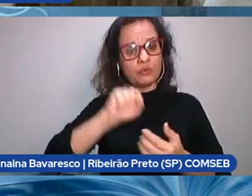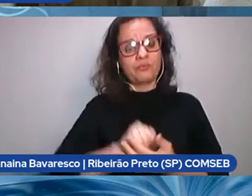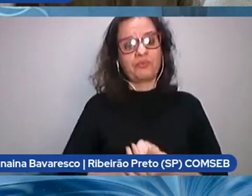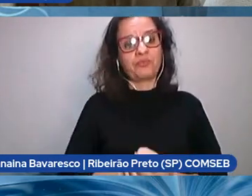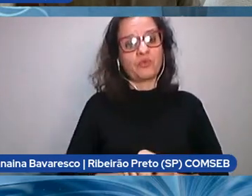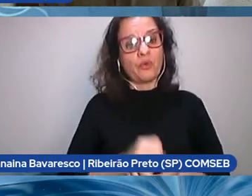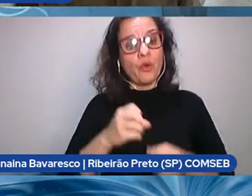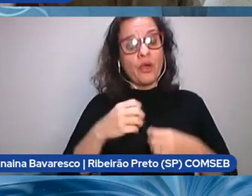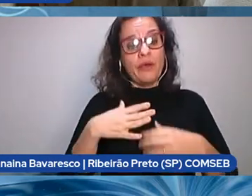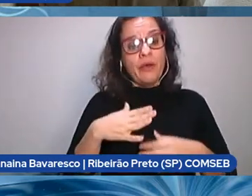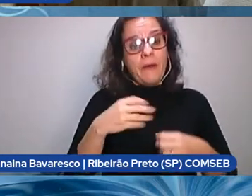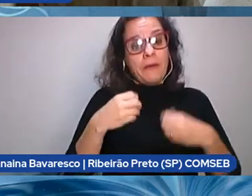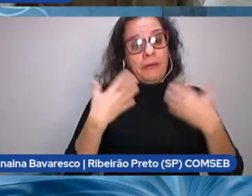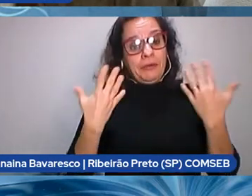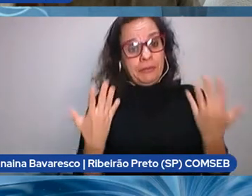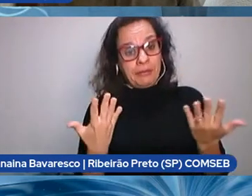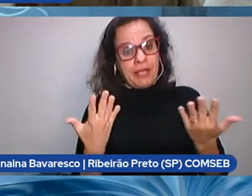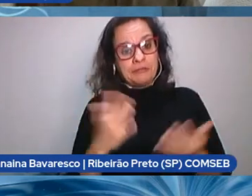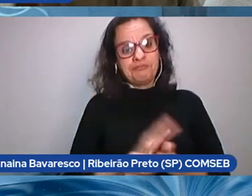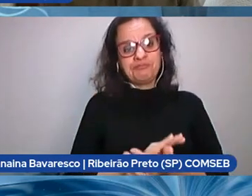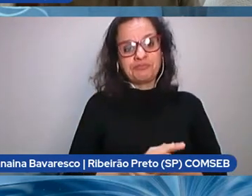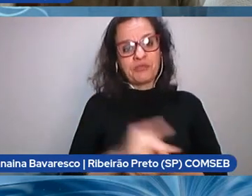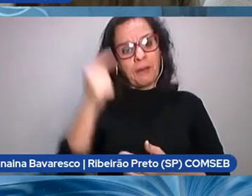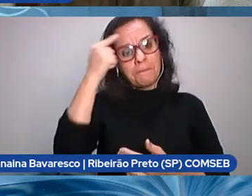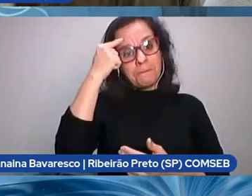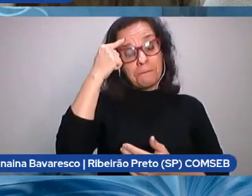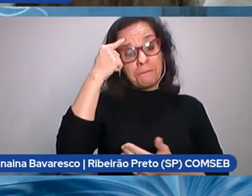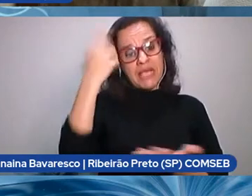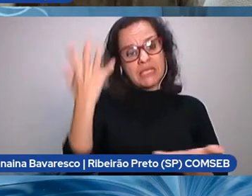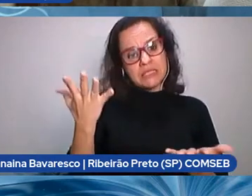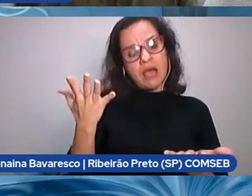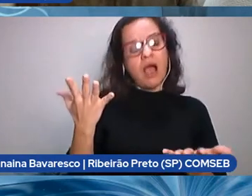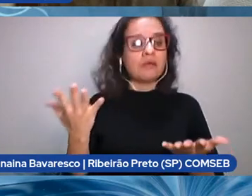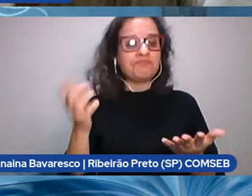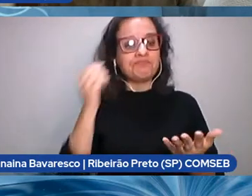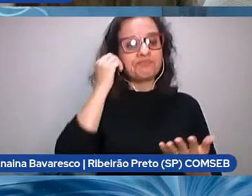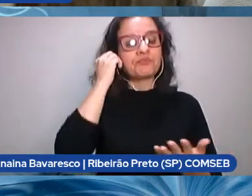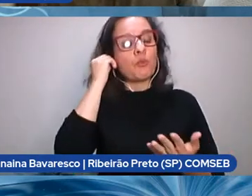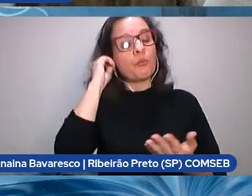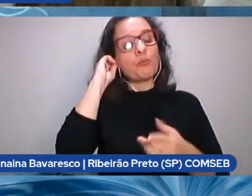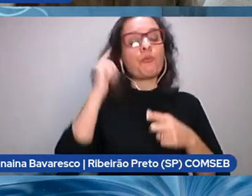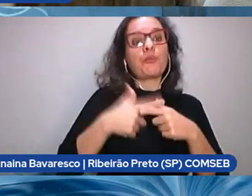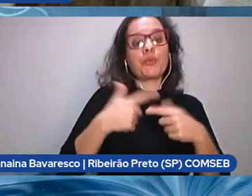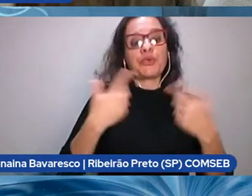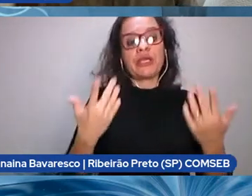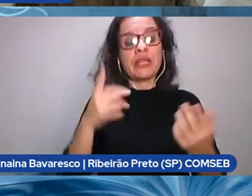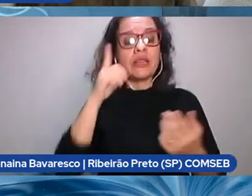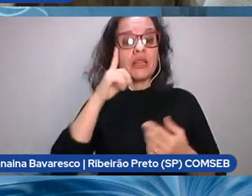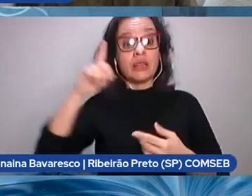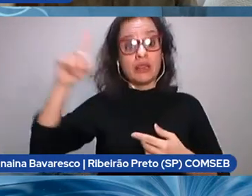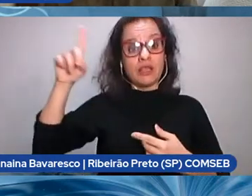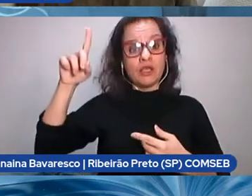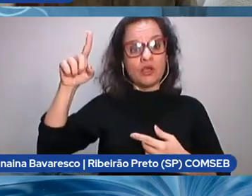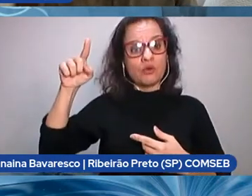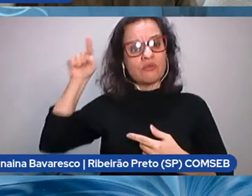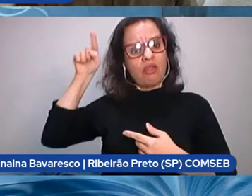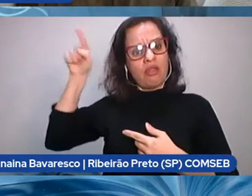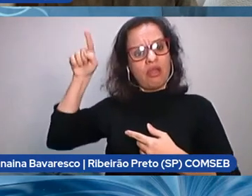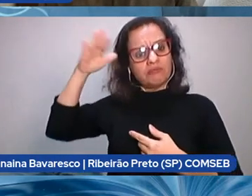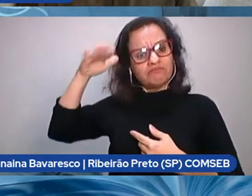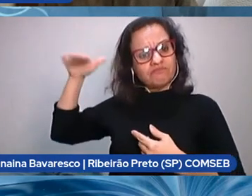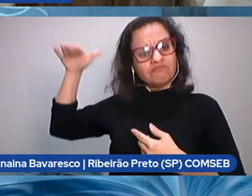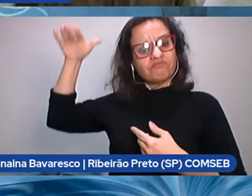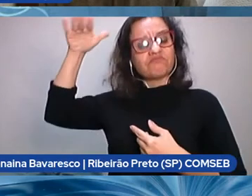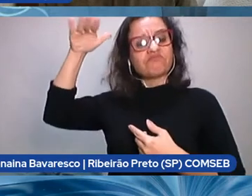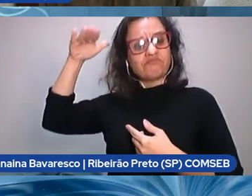Bom, até pensar, assim, a gente pode até pensar, né? Porque Deus, lá nos seus atributos, é